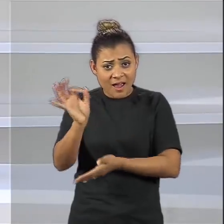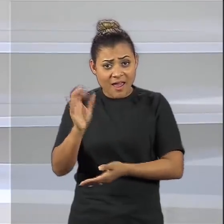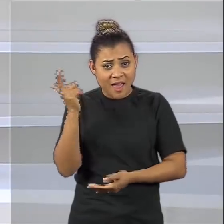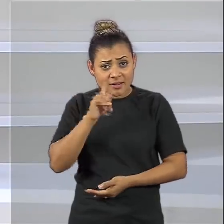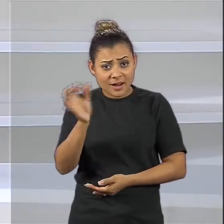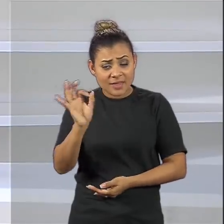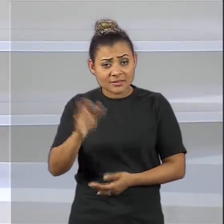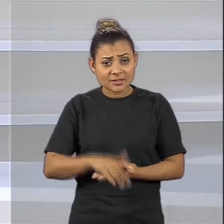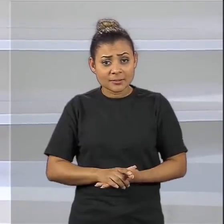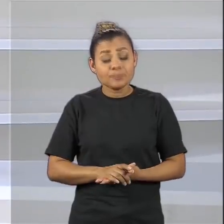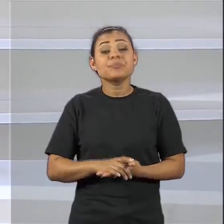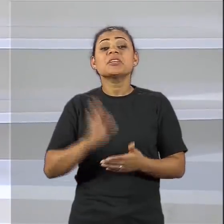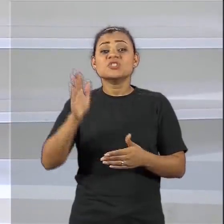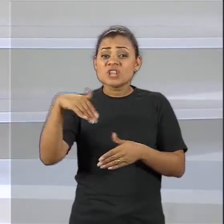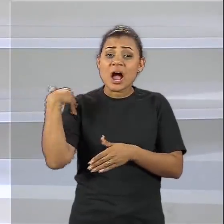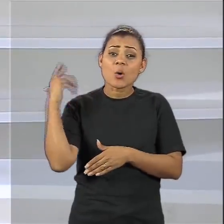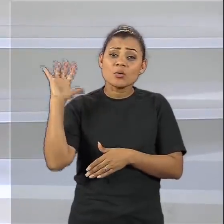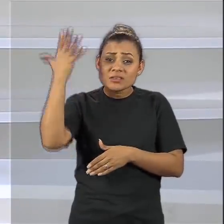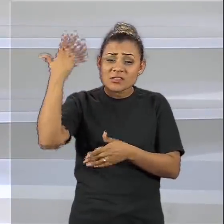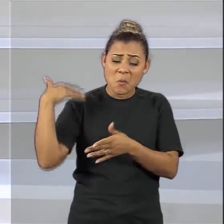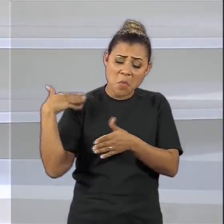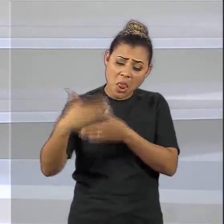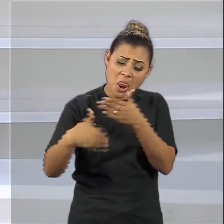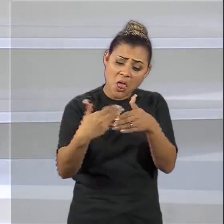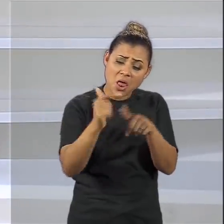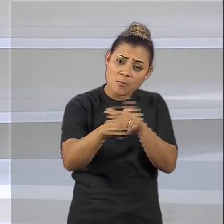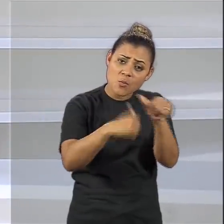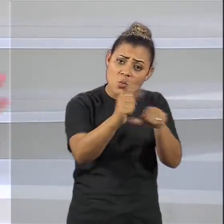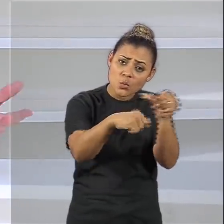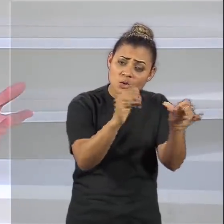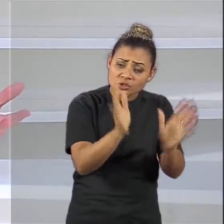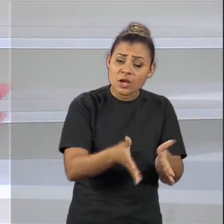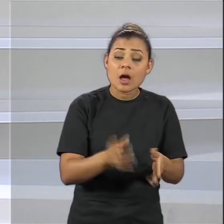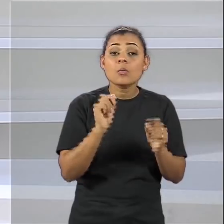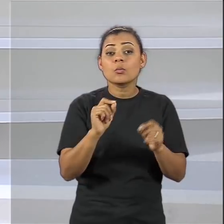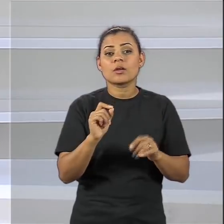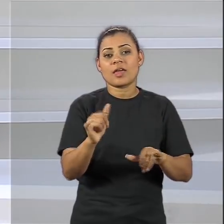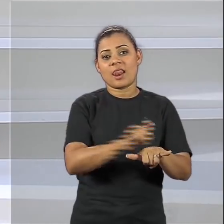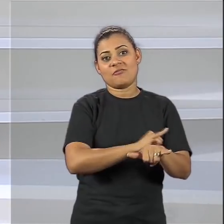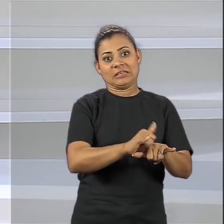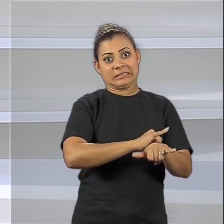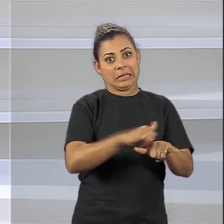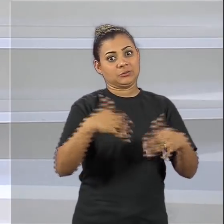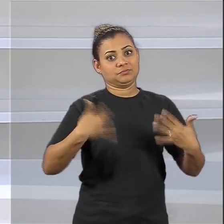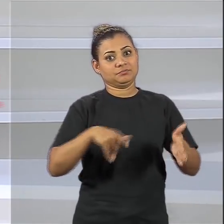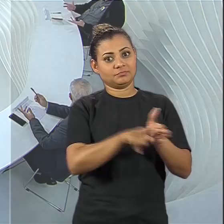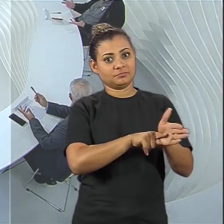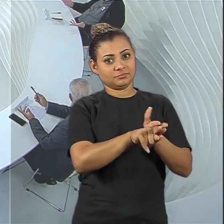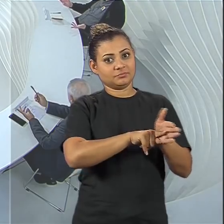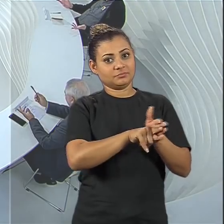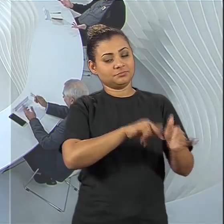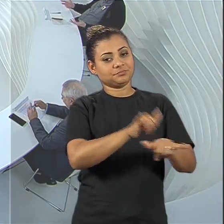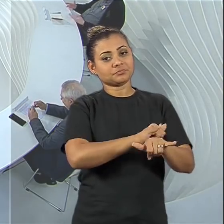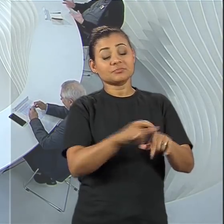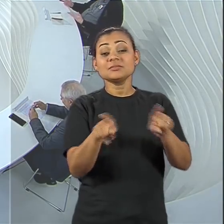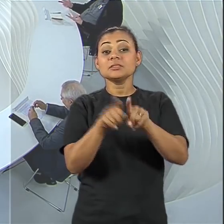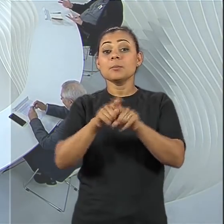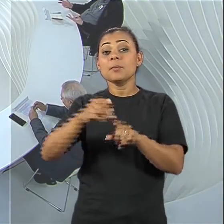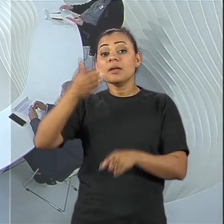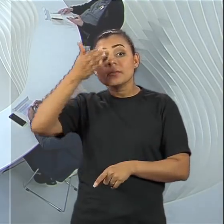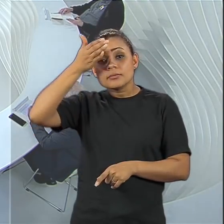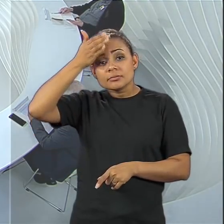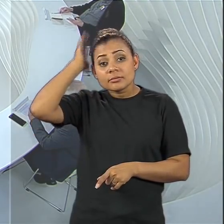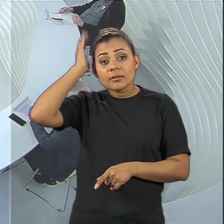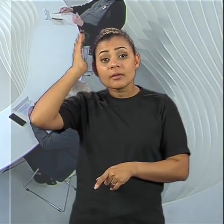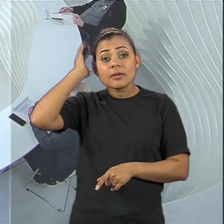para cá aconteceram várias coisas, entre elas a generalização da Lava Jato para todos os partidos. E a tragédia do Temer, né? Então ficou a